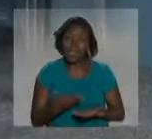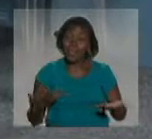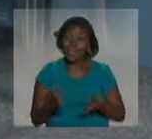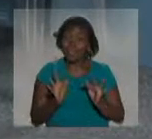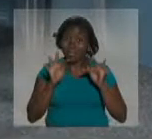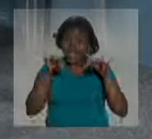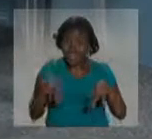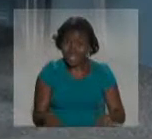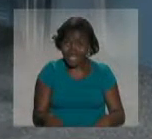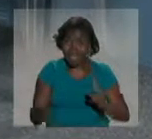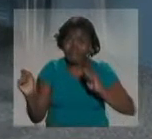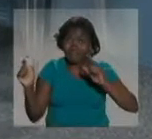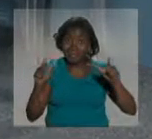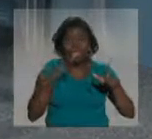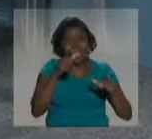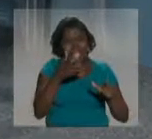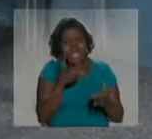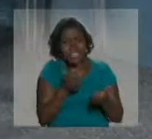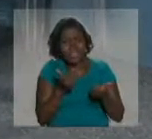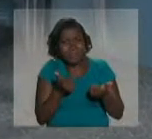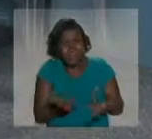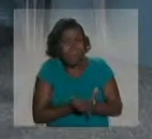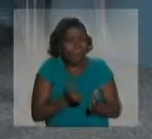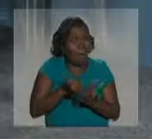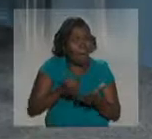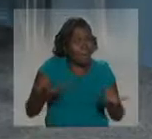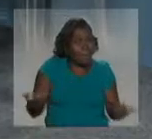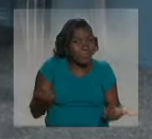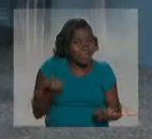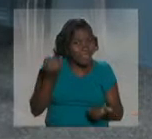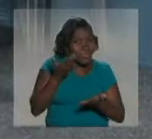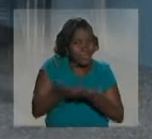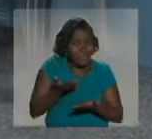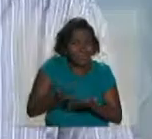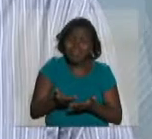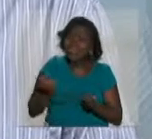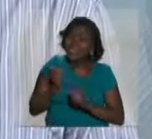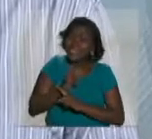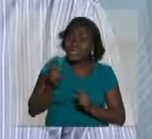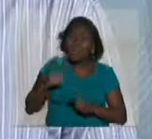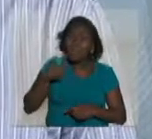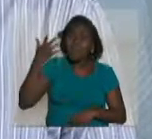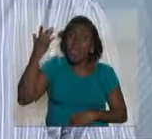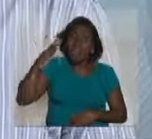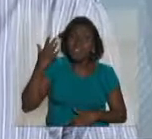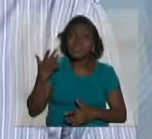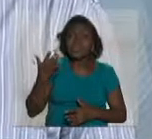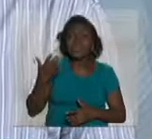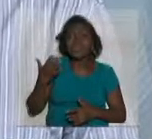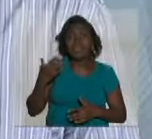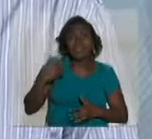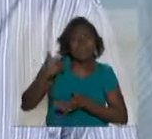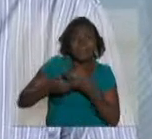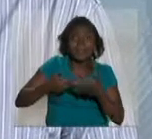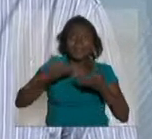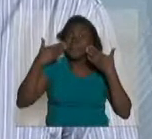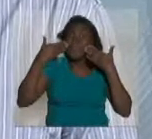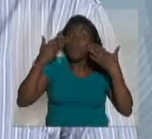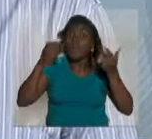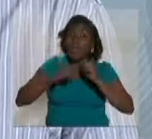finalizar o programa. O senhor gostaria de destacar alguma coisa importante do estudo? Eu acho que fica cada vez mais